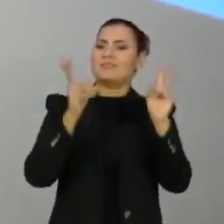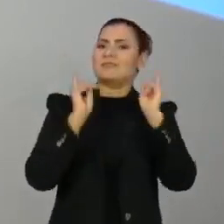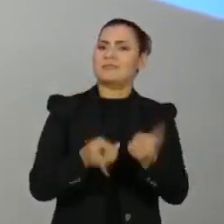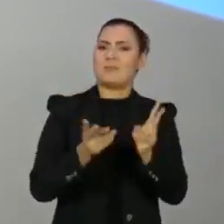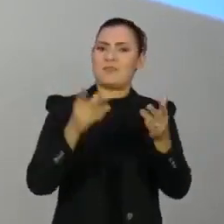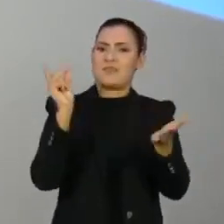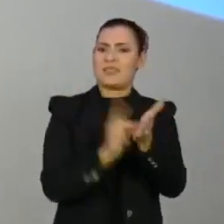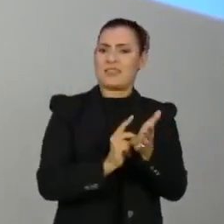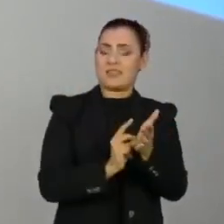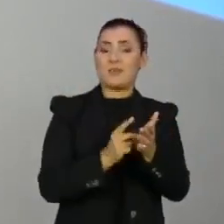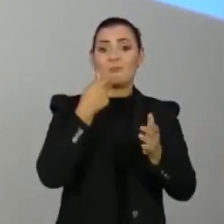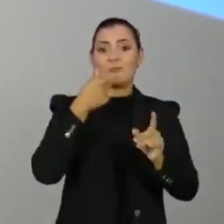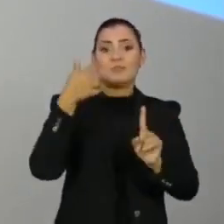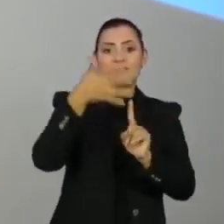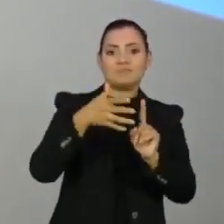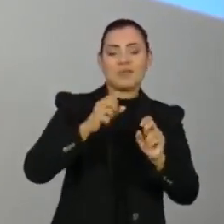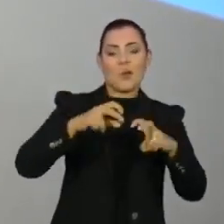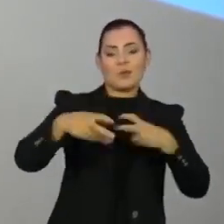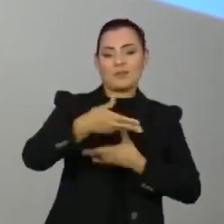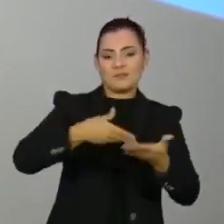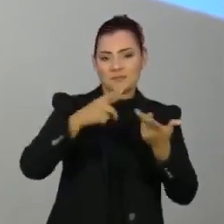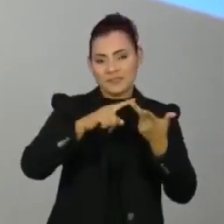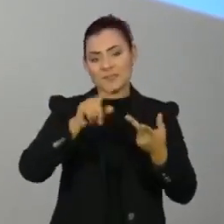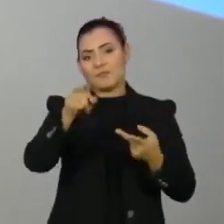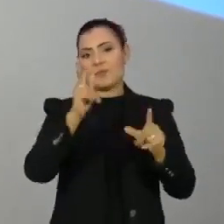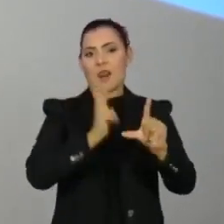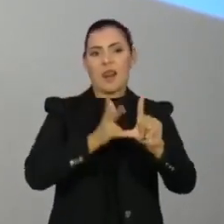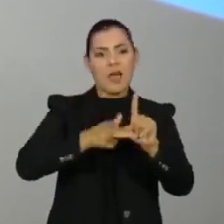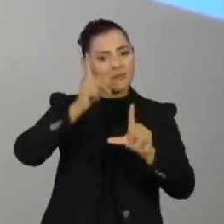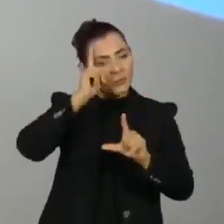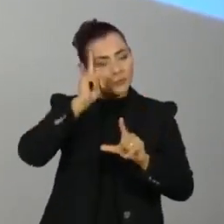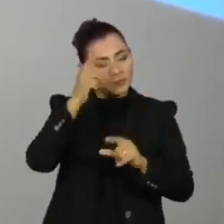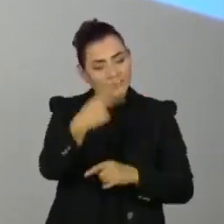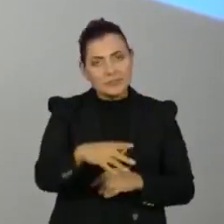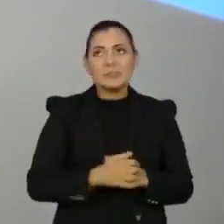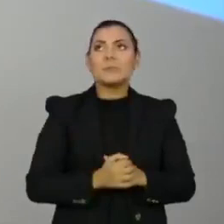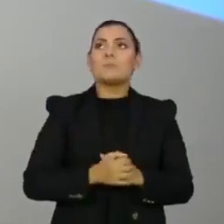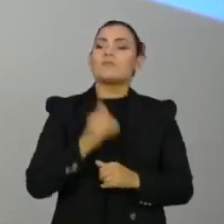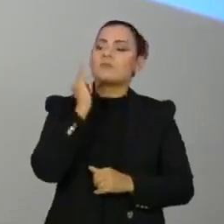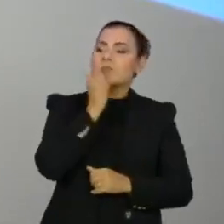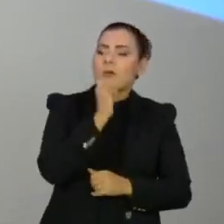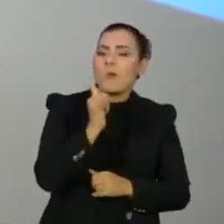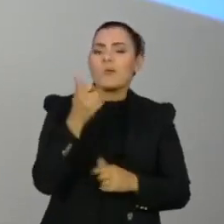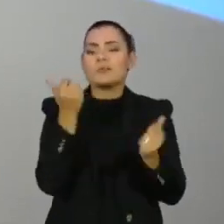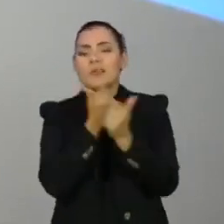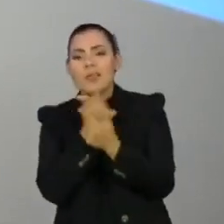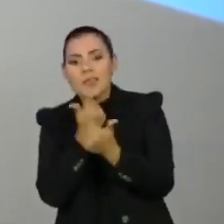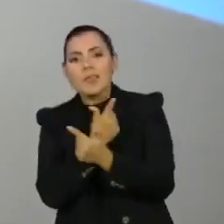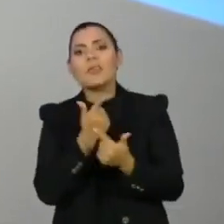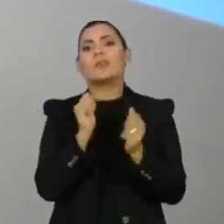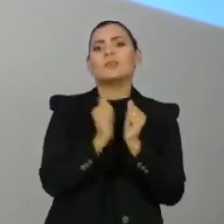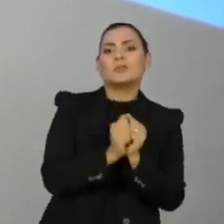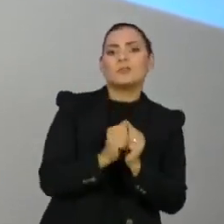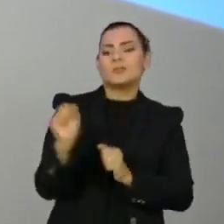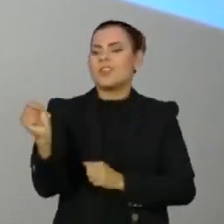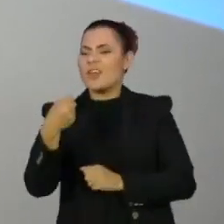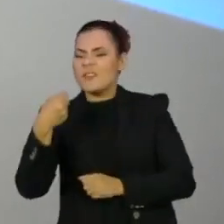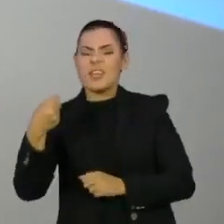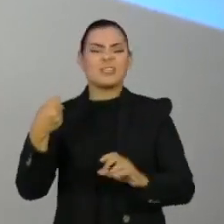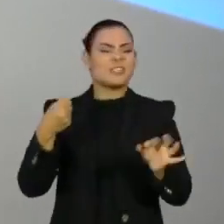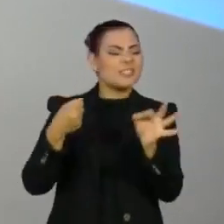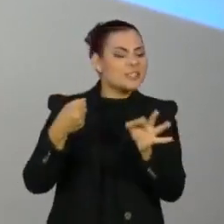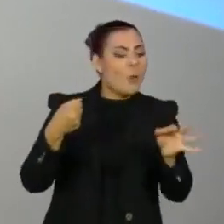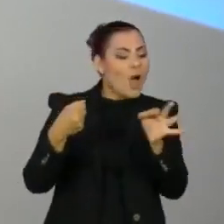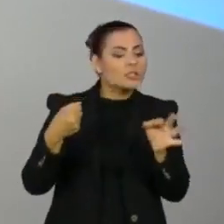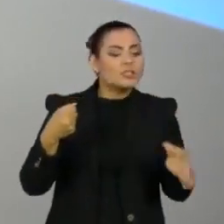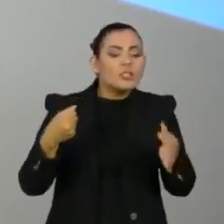né? Desde a tua fala aqui no Roda Viva, das suas lives diárias, o que você conta, você ri, você bebe sua cerveja, você come seus